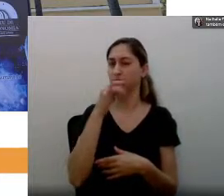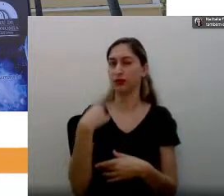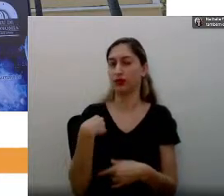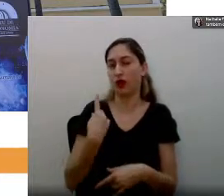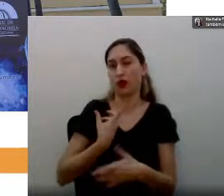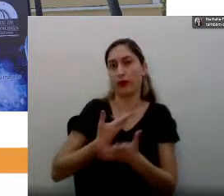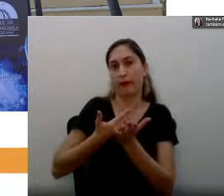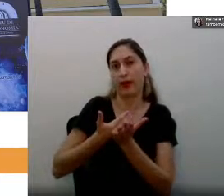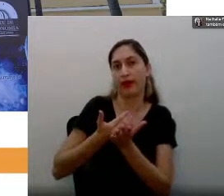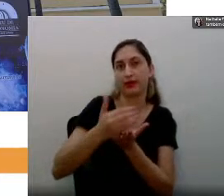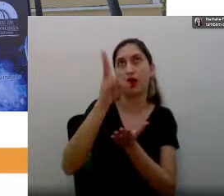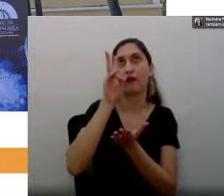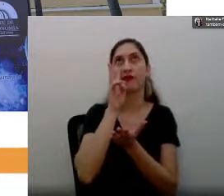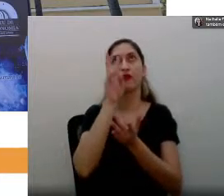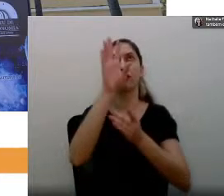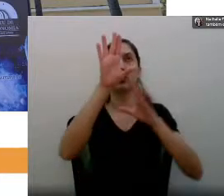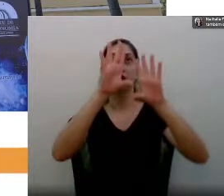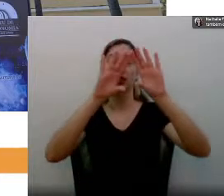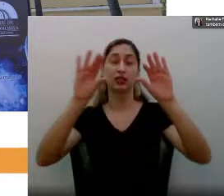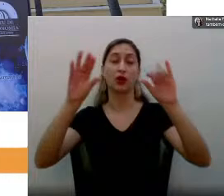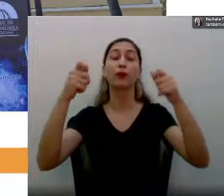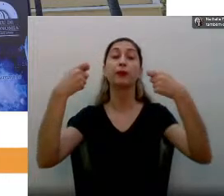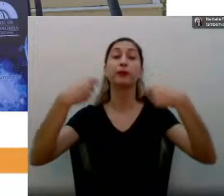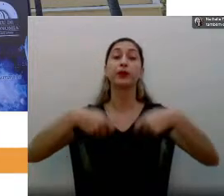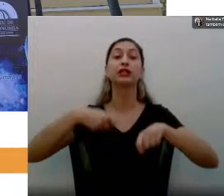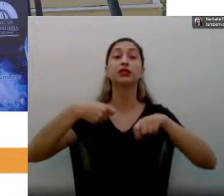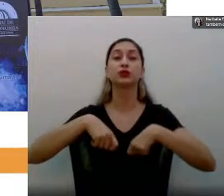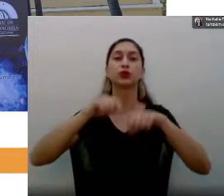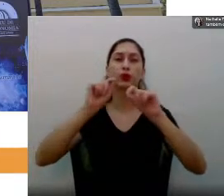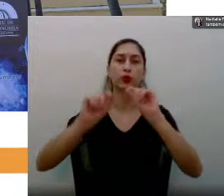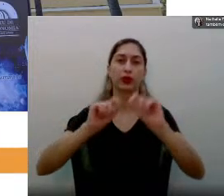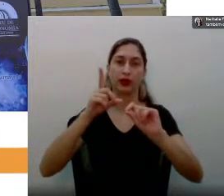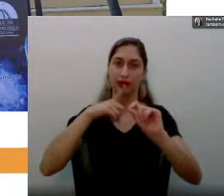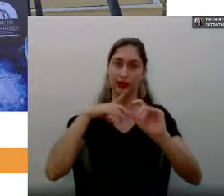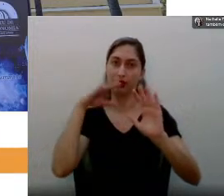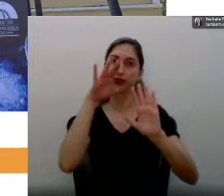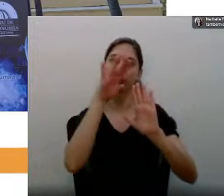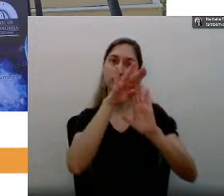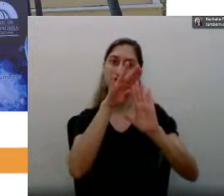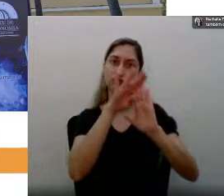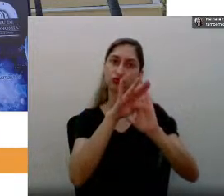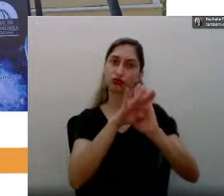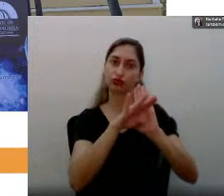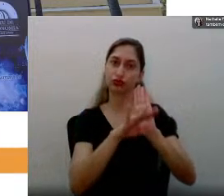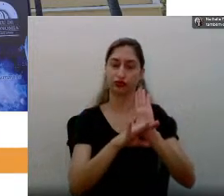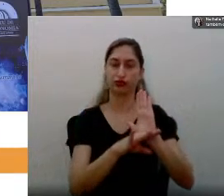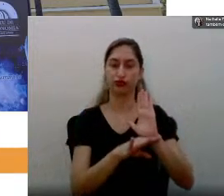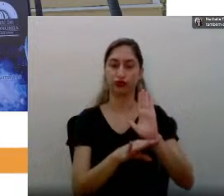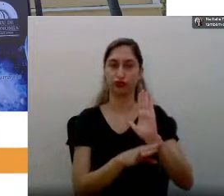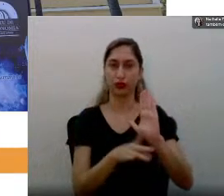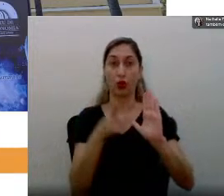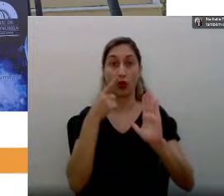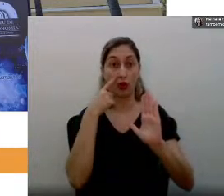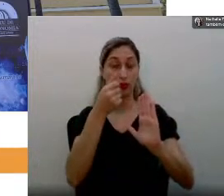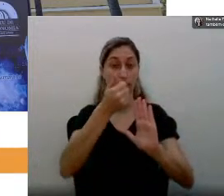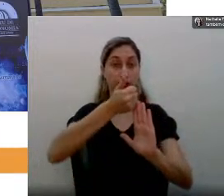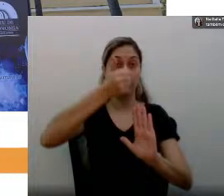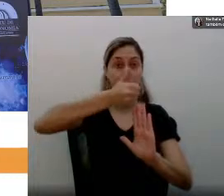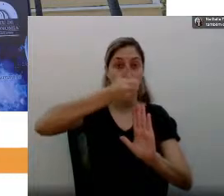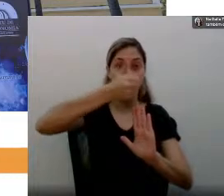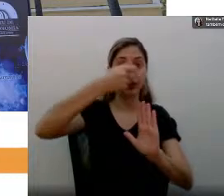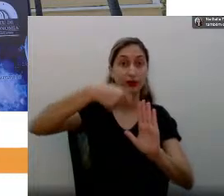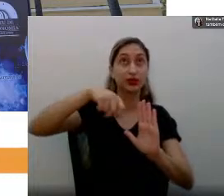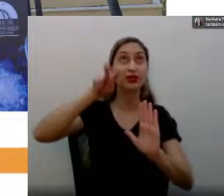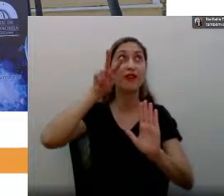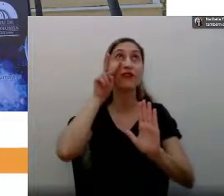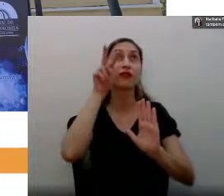isso para cada um né mas a a gente gosta de seguir um vou dizer um rito o primeiro a gente tem que aprender observar o